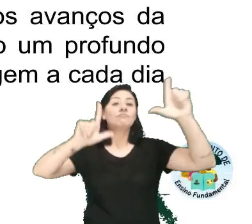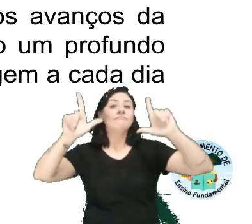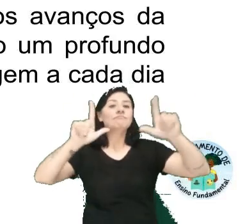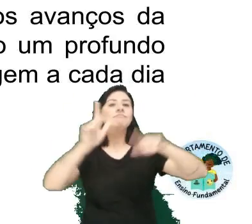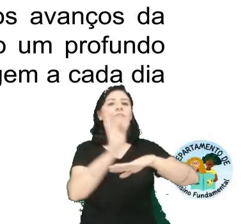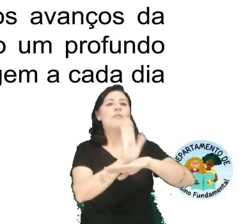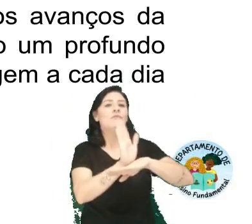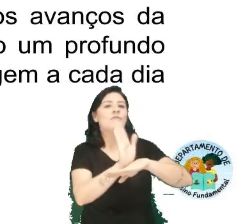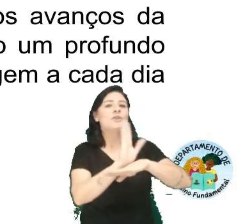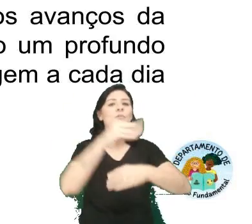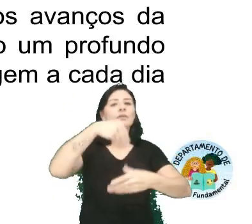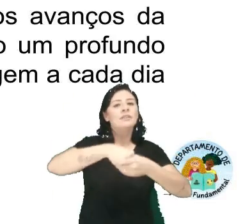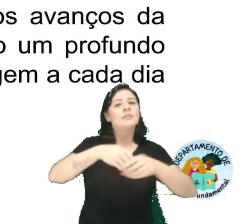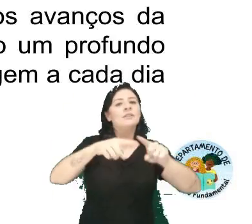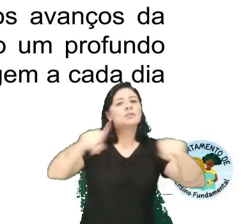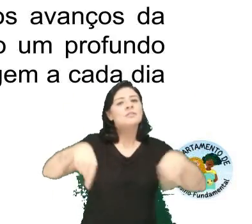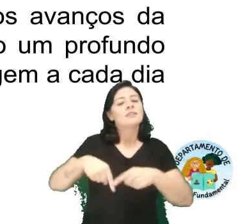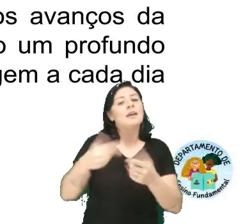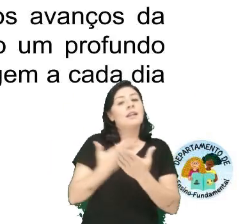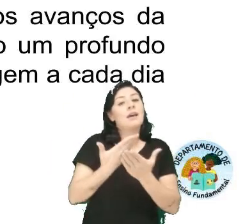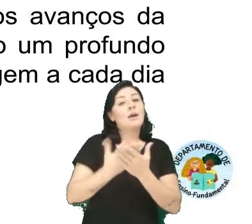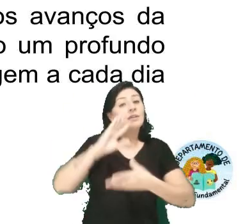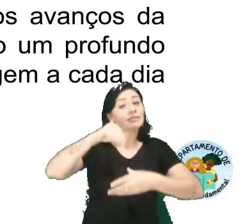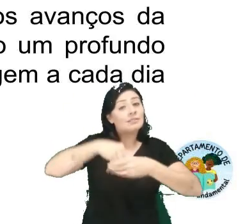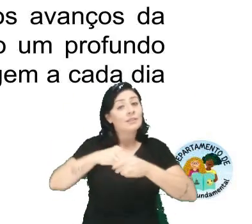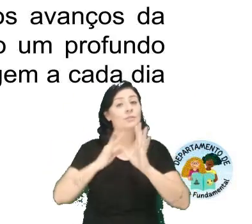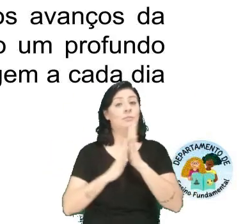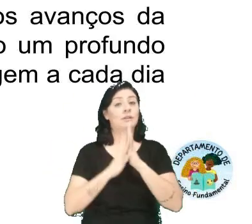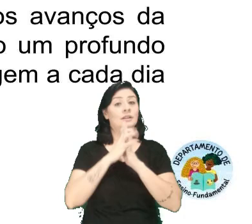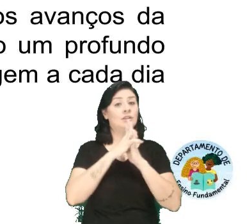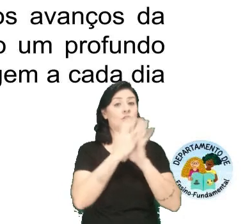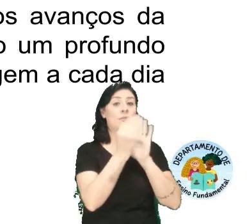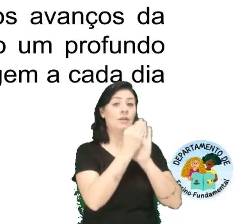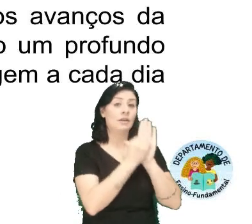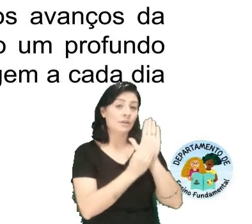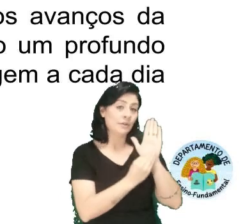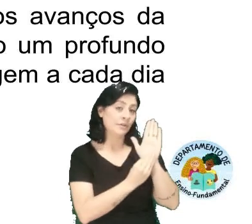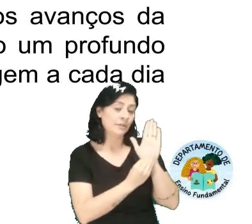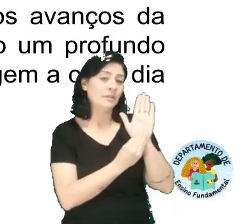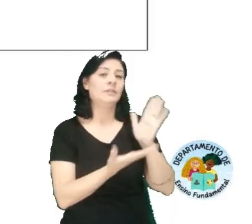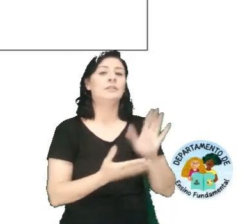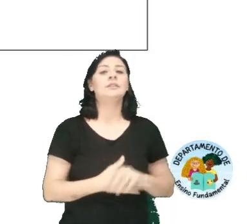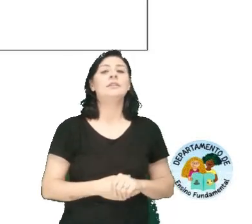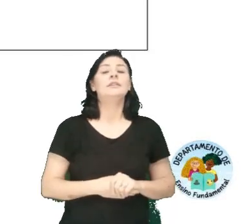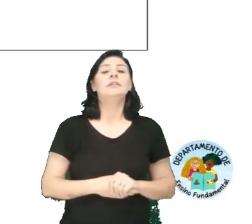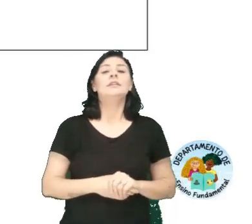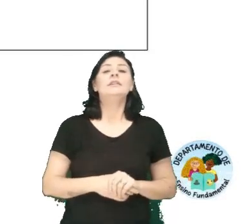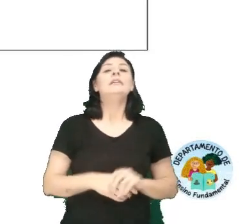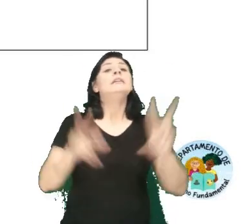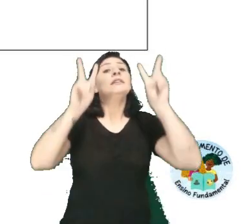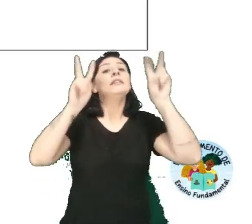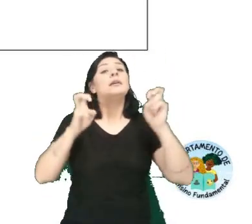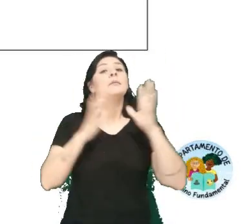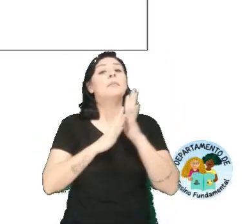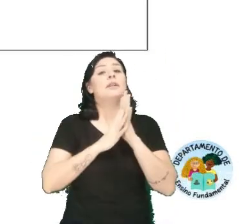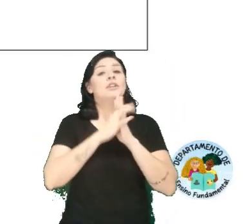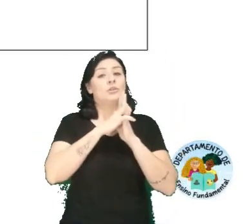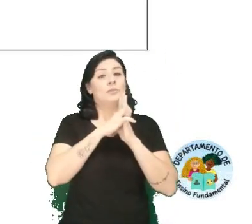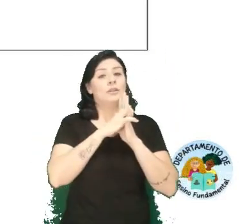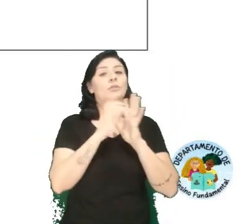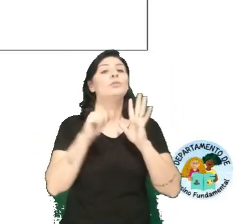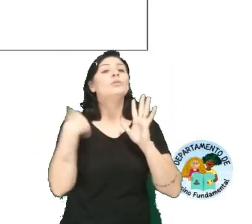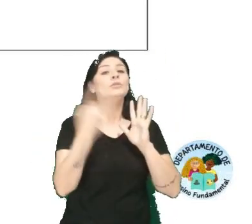aula, abrangendo o seu planejamento. E falando em planejamento, então, a gente trouxe